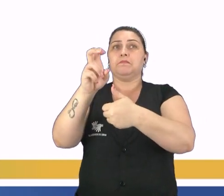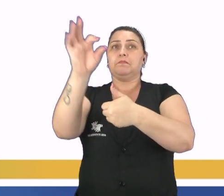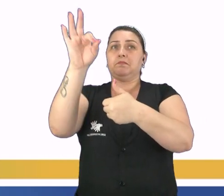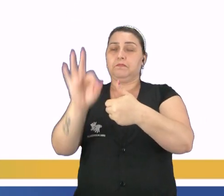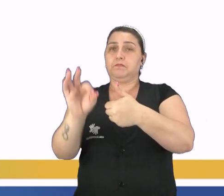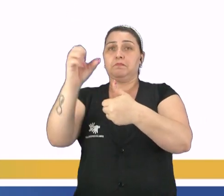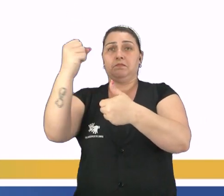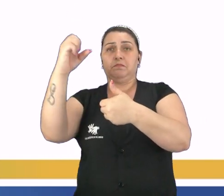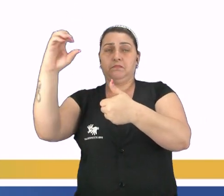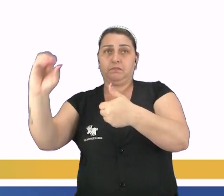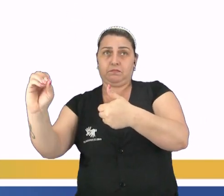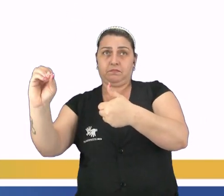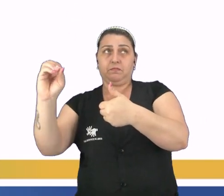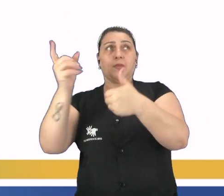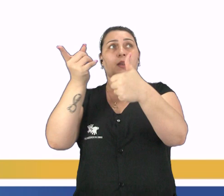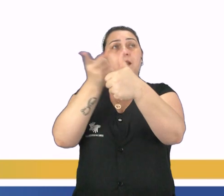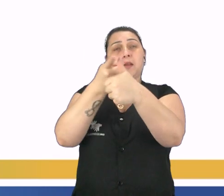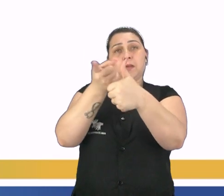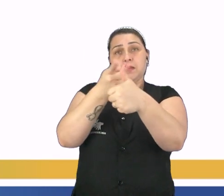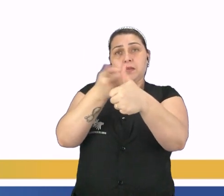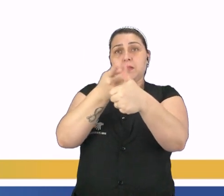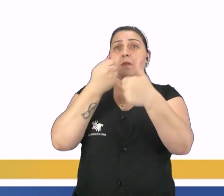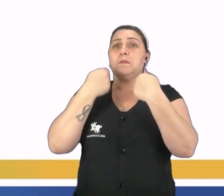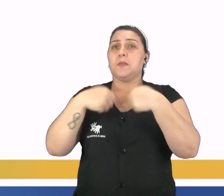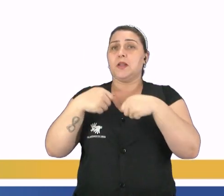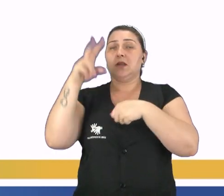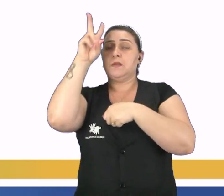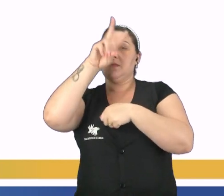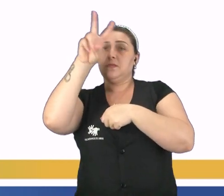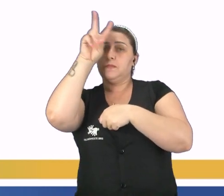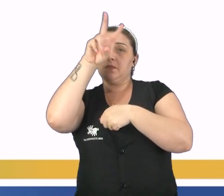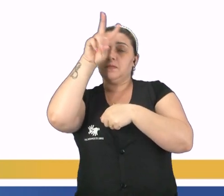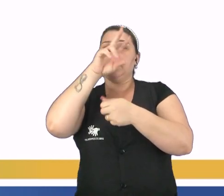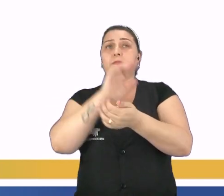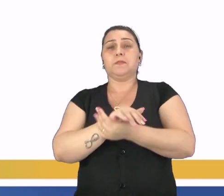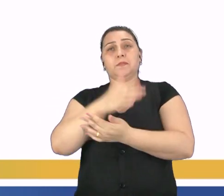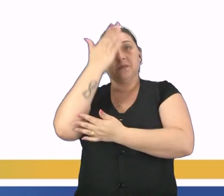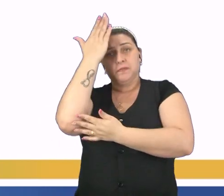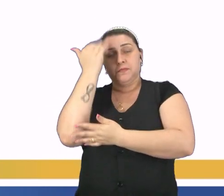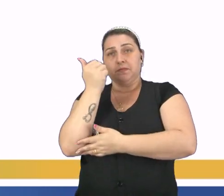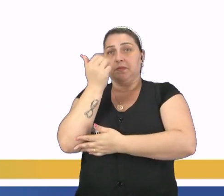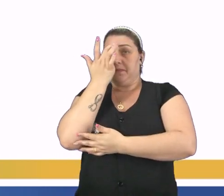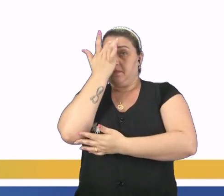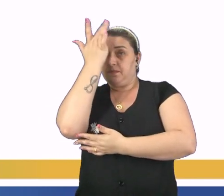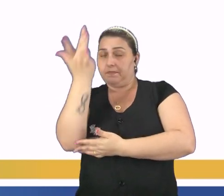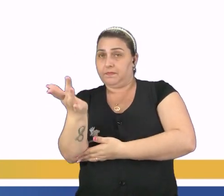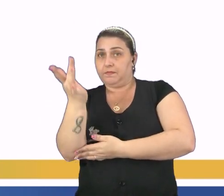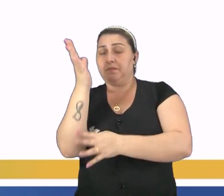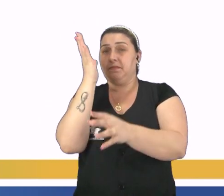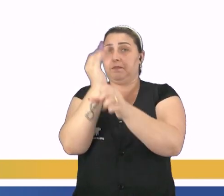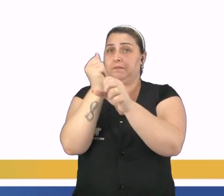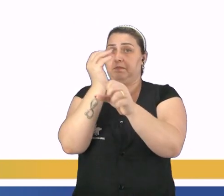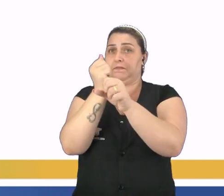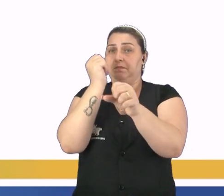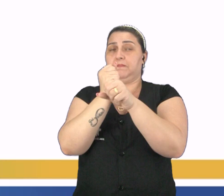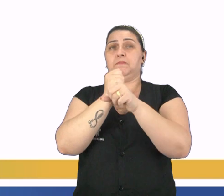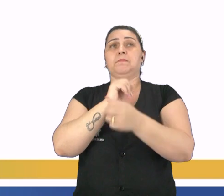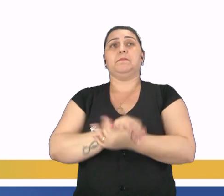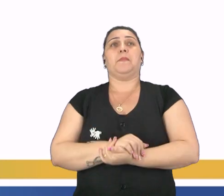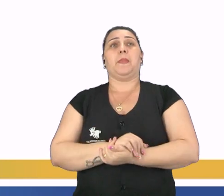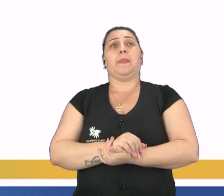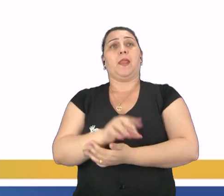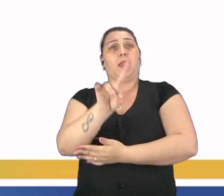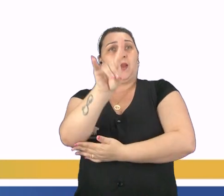15% de 80. A primeira coisa que nós devemos lembrar, que nós devemos saber para facilitar esse cálculo, é que